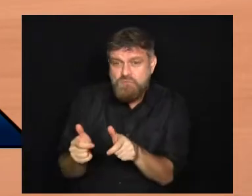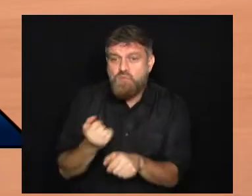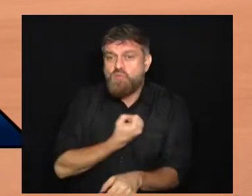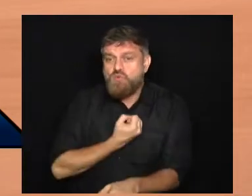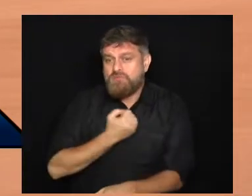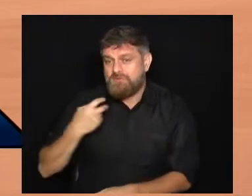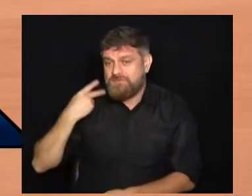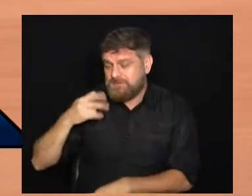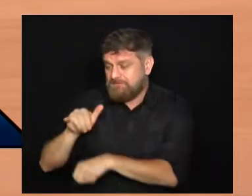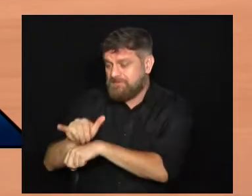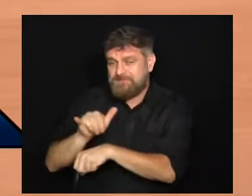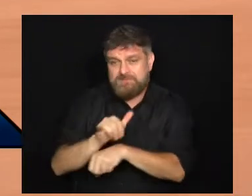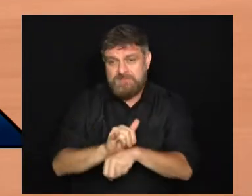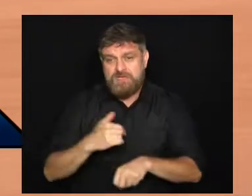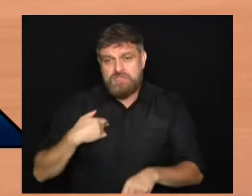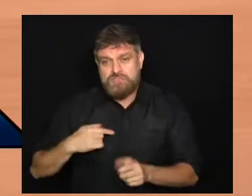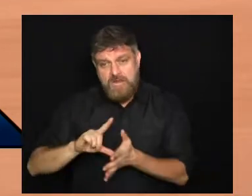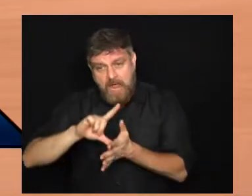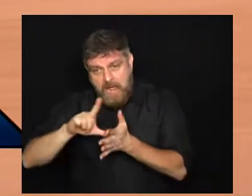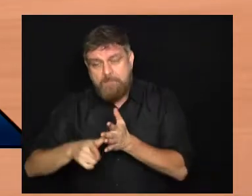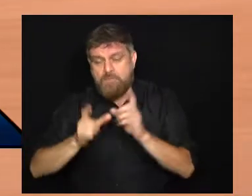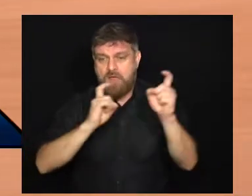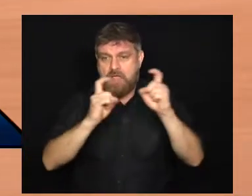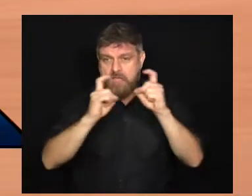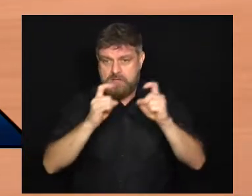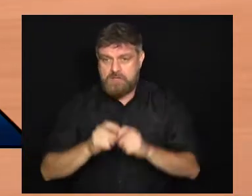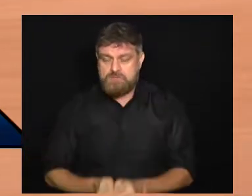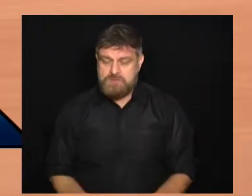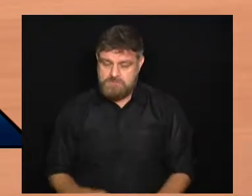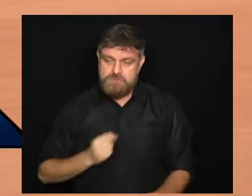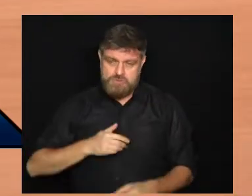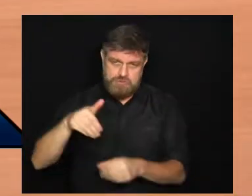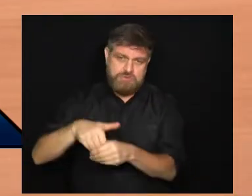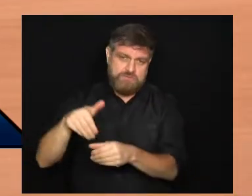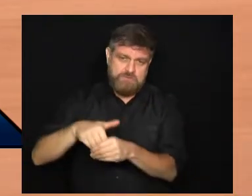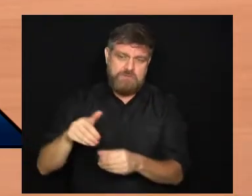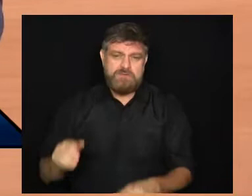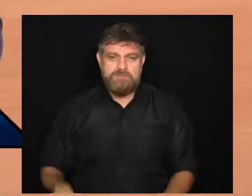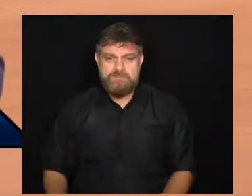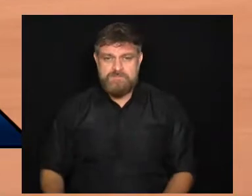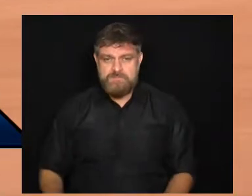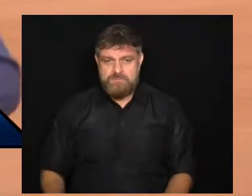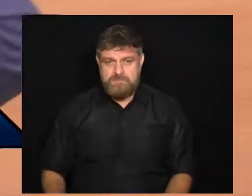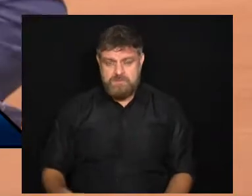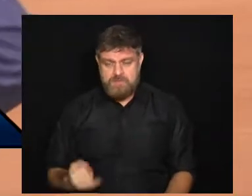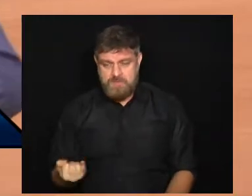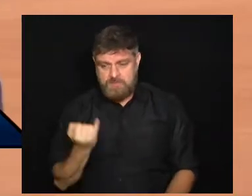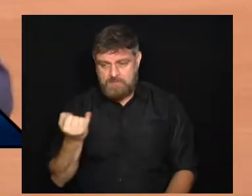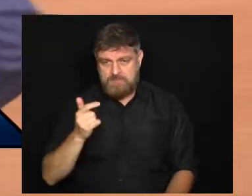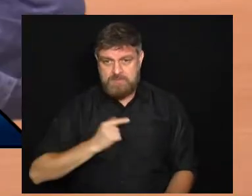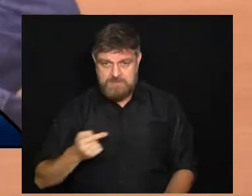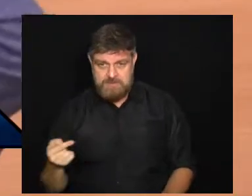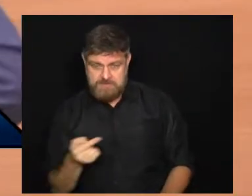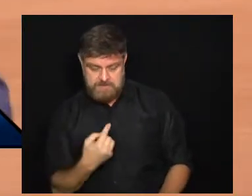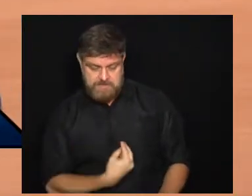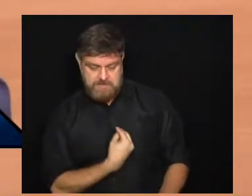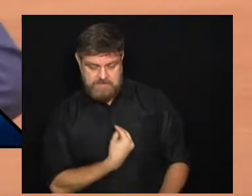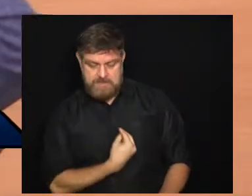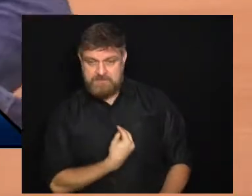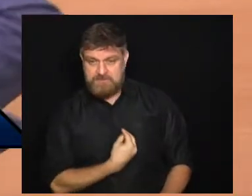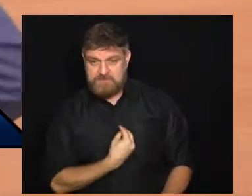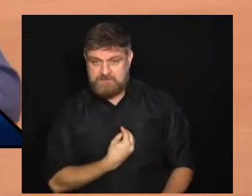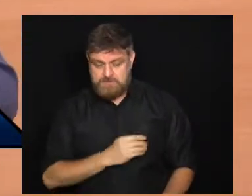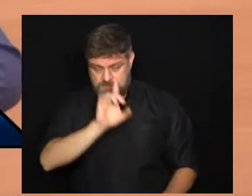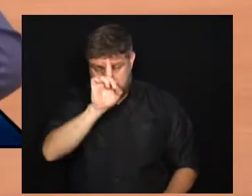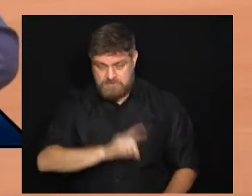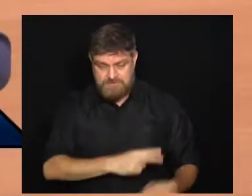a gente também vai julgar isso para a próxima reunião. E, por fim, né, é importante ter aqui a presença do senhor Marcos Almeida, feito eu disse, diretor técnico da